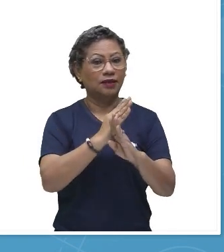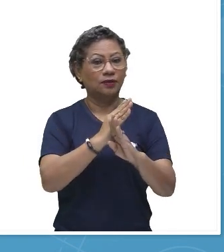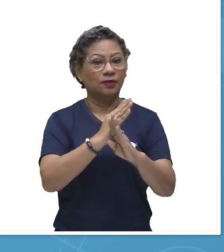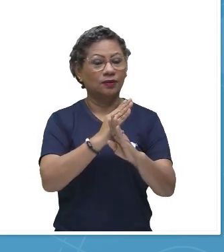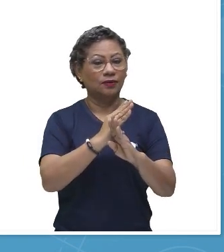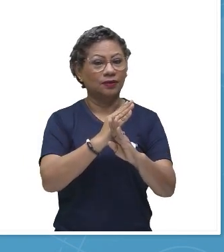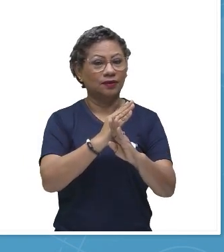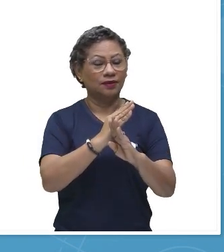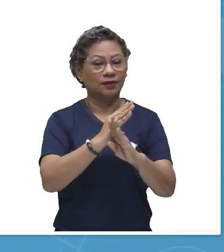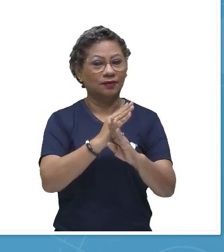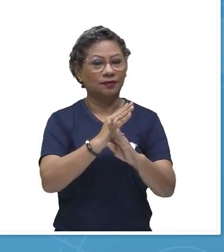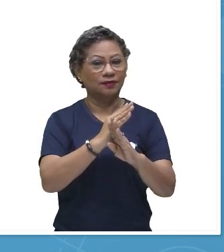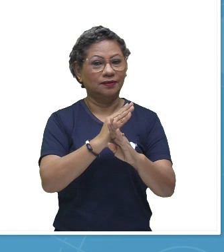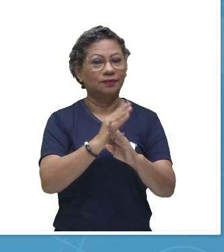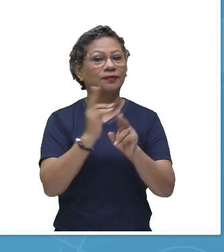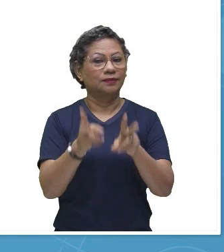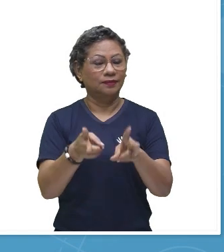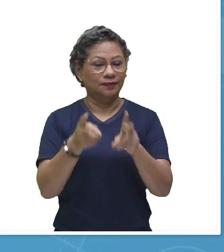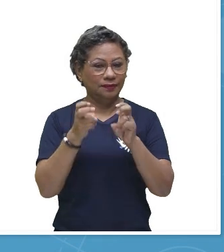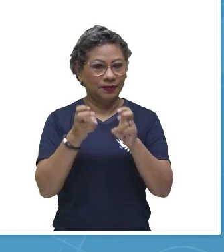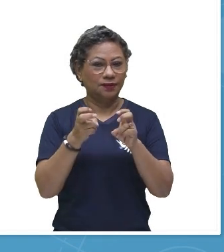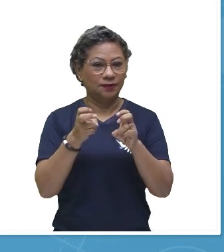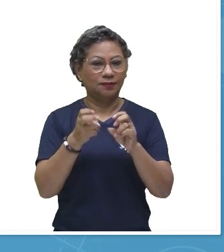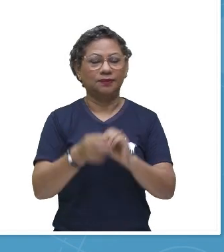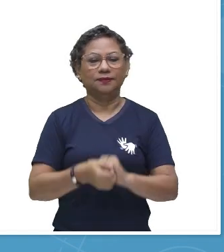determinado ponto.